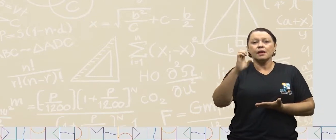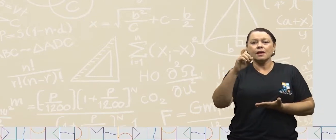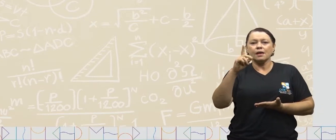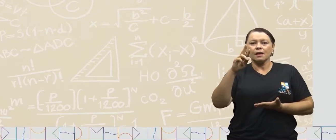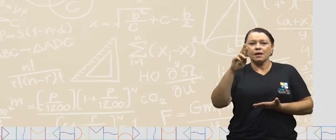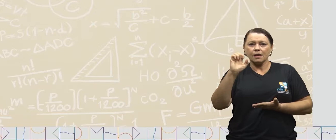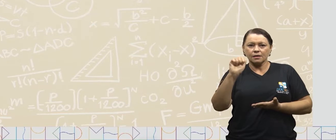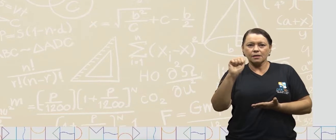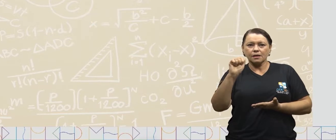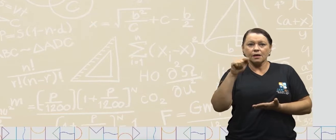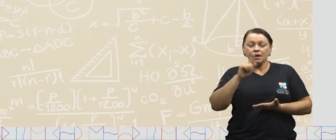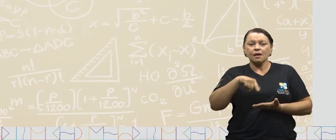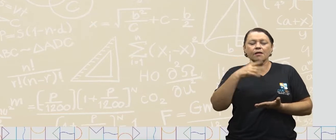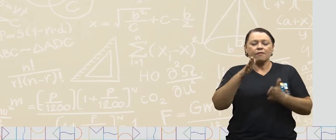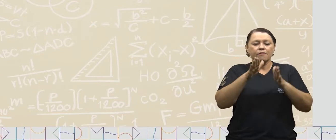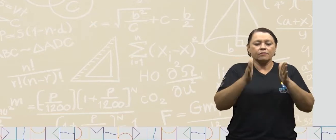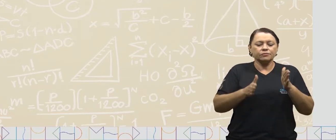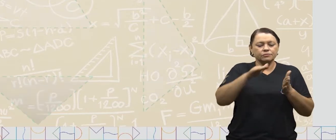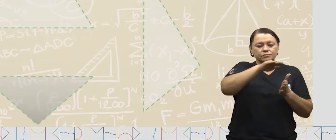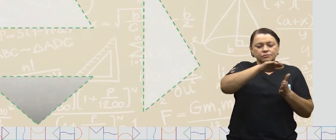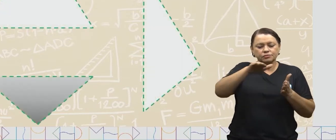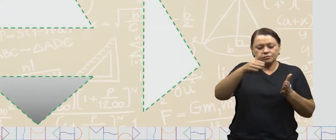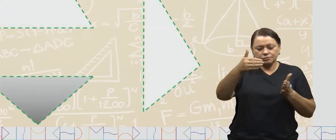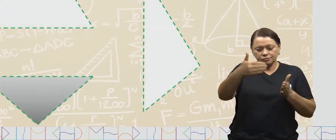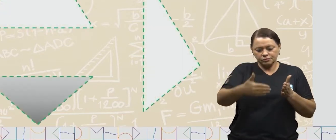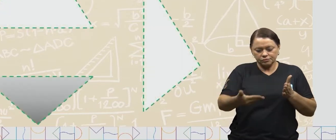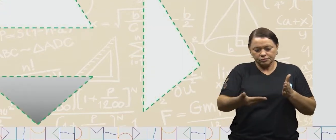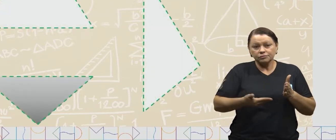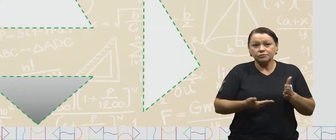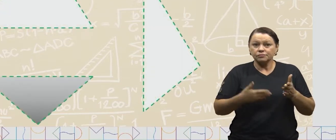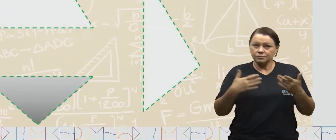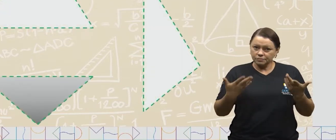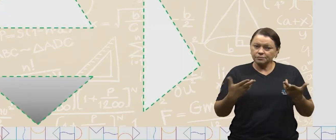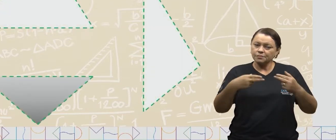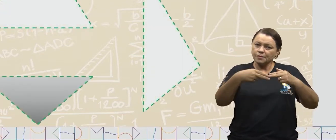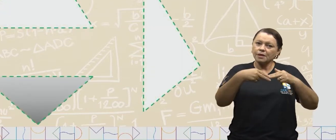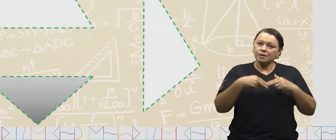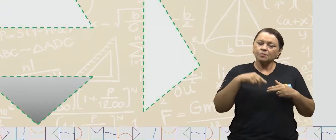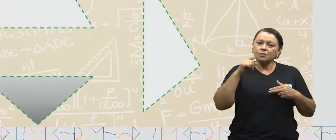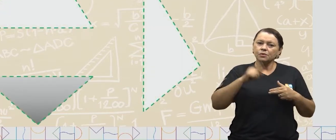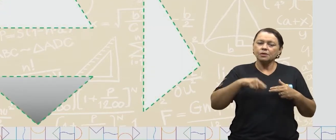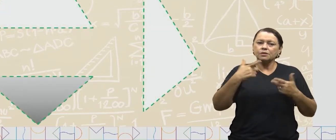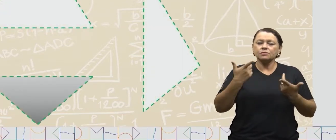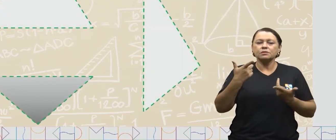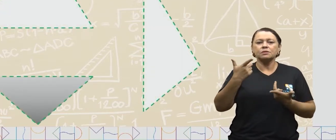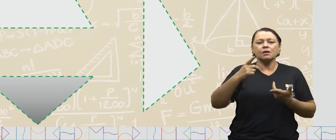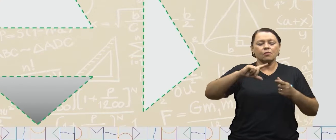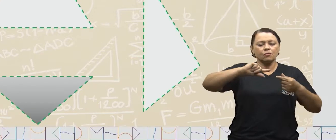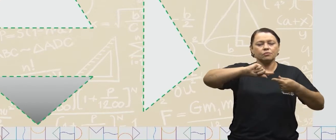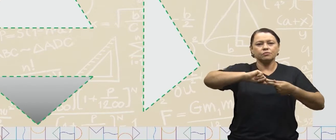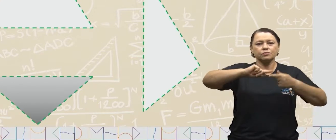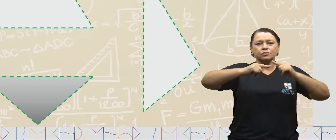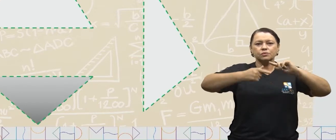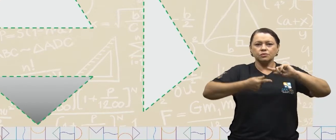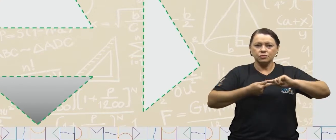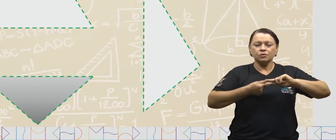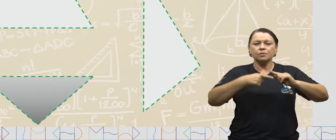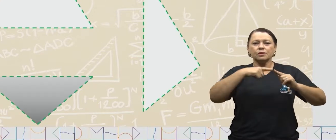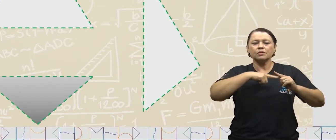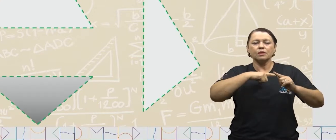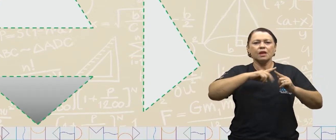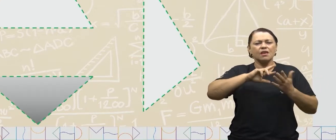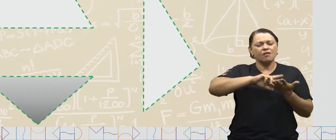edra significa faces. Portanto, poliedros são sólidos compostos